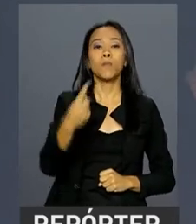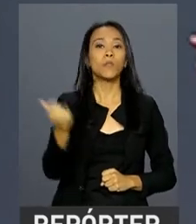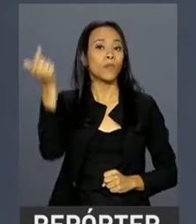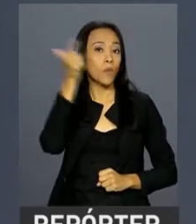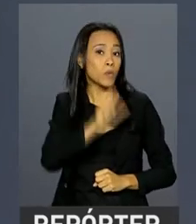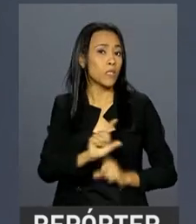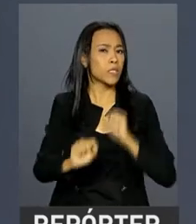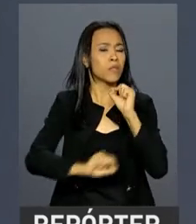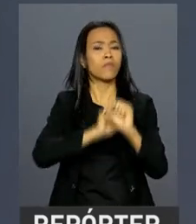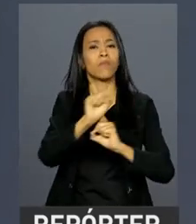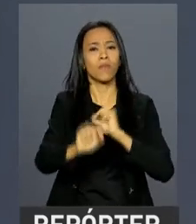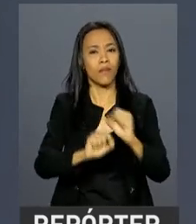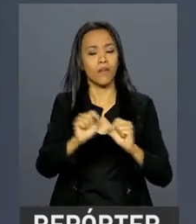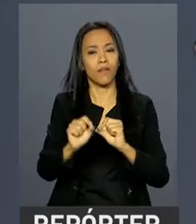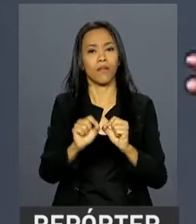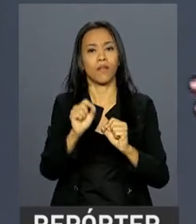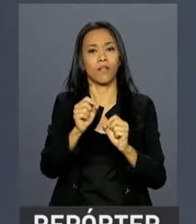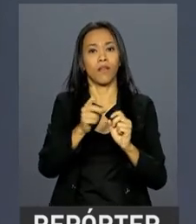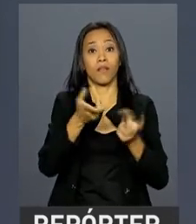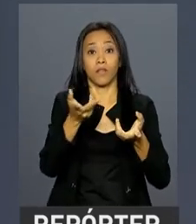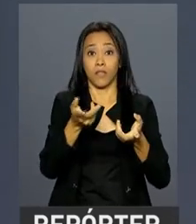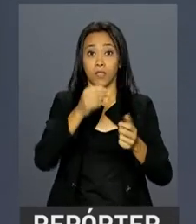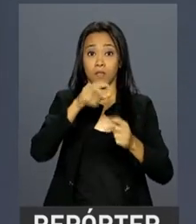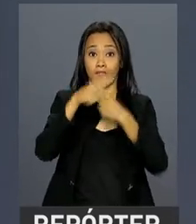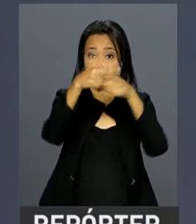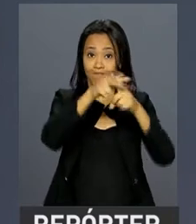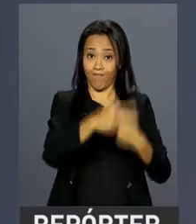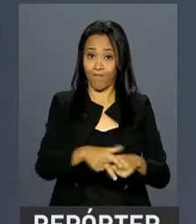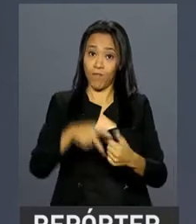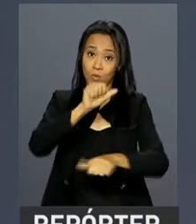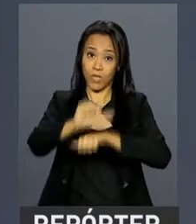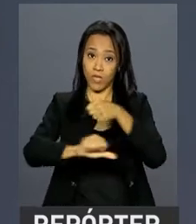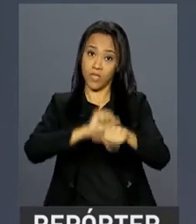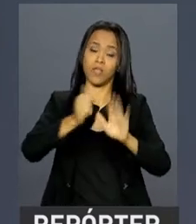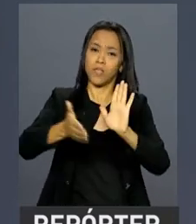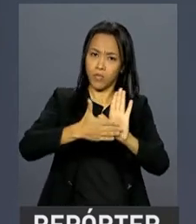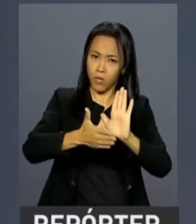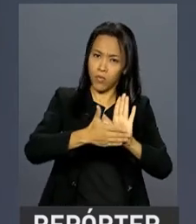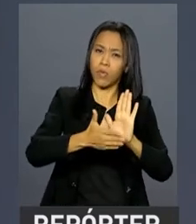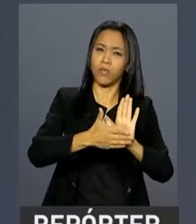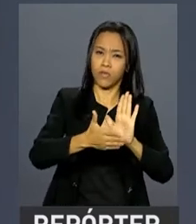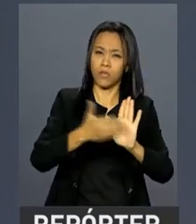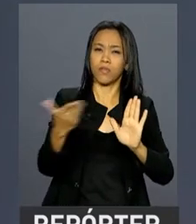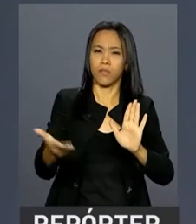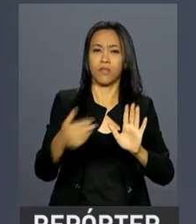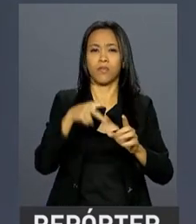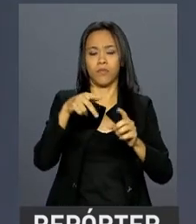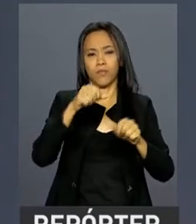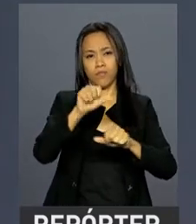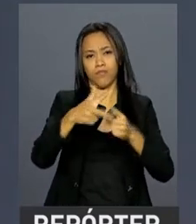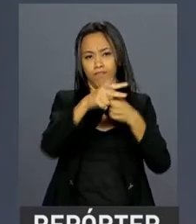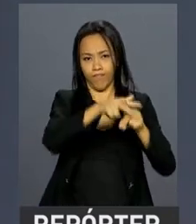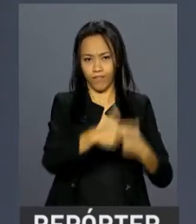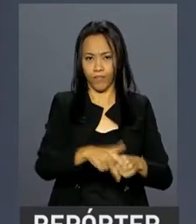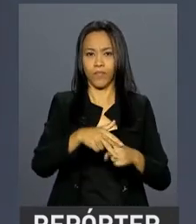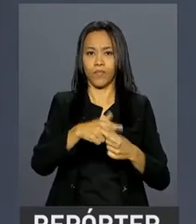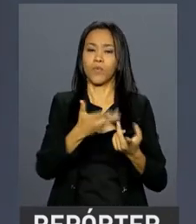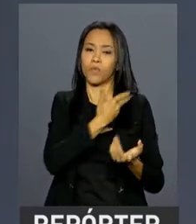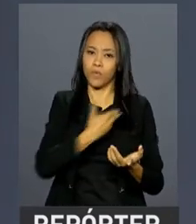etapa inicial das reformas fundamentais para o Estado brasileiro, não é? Nós vamos caminhar